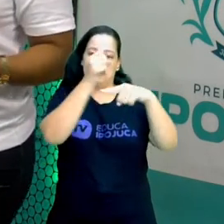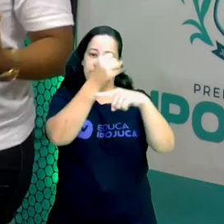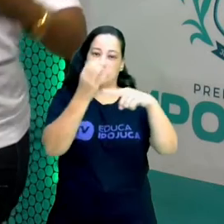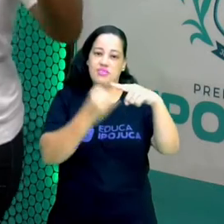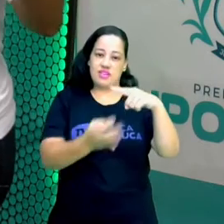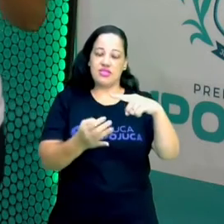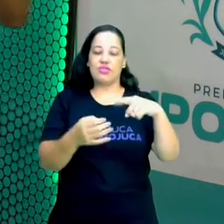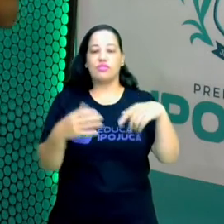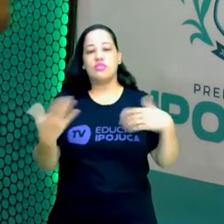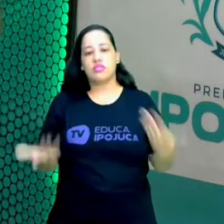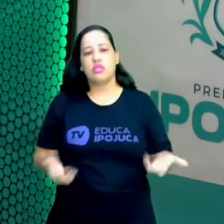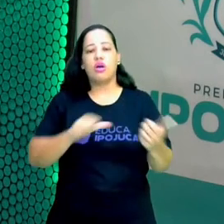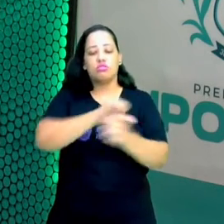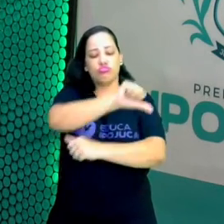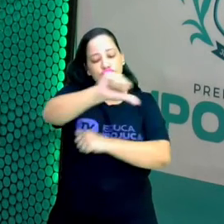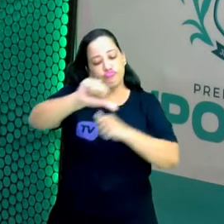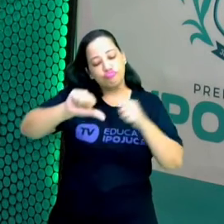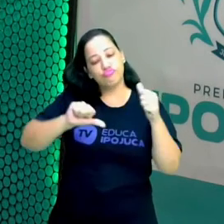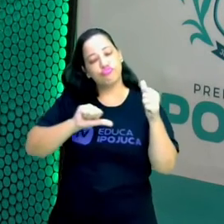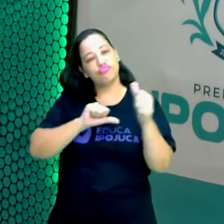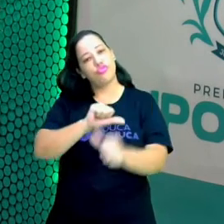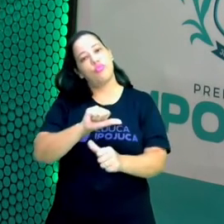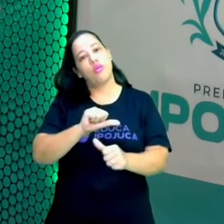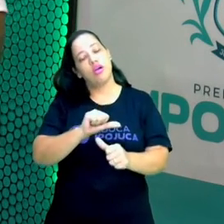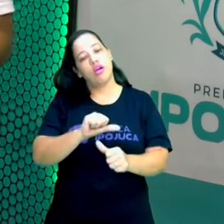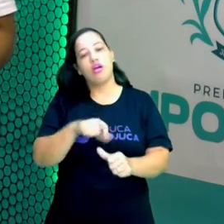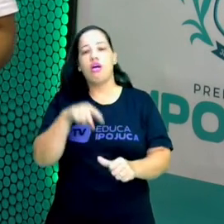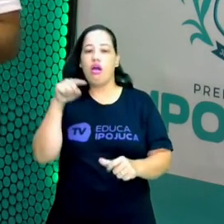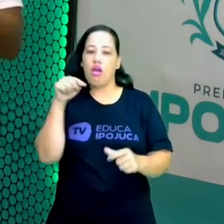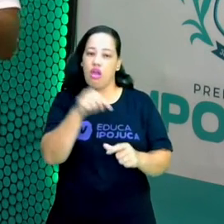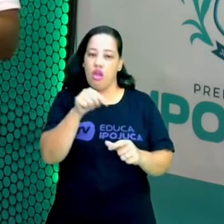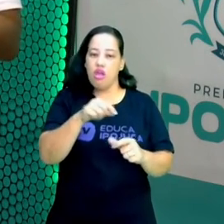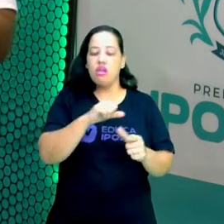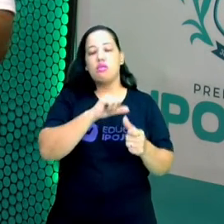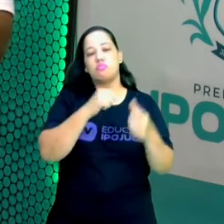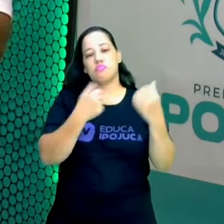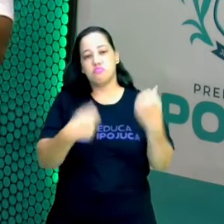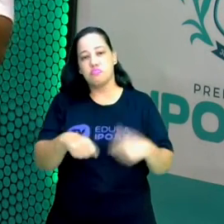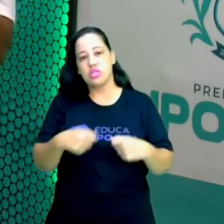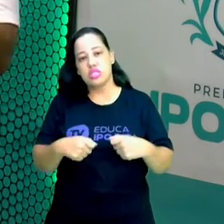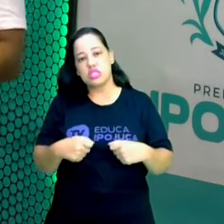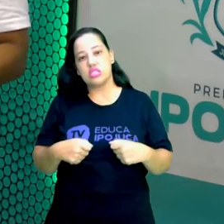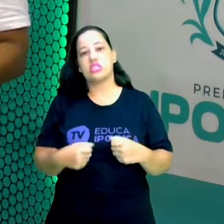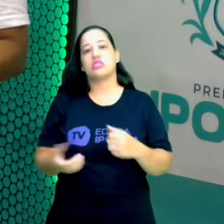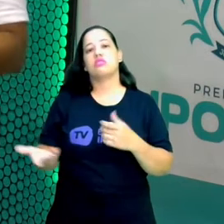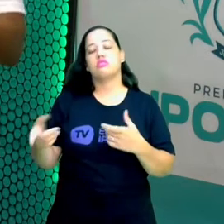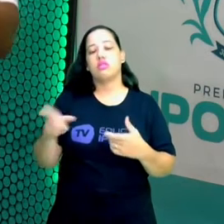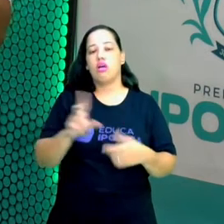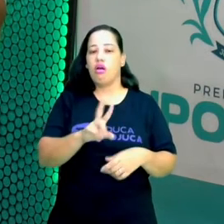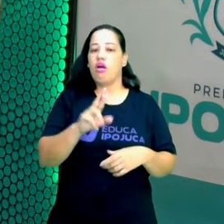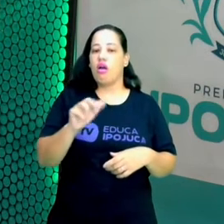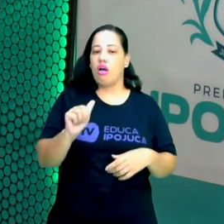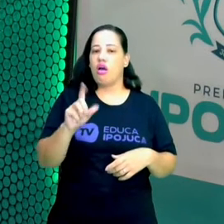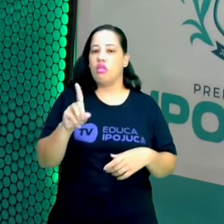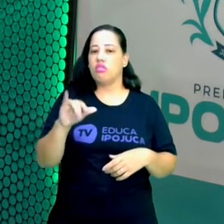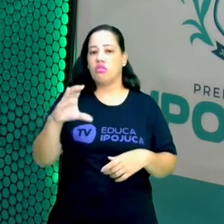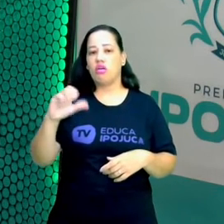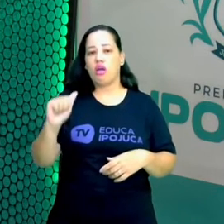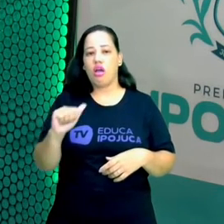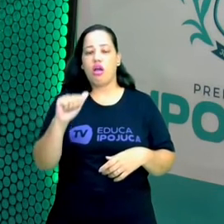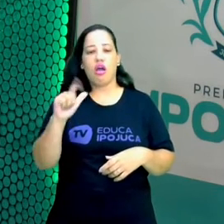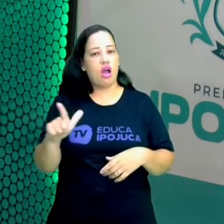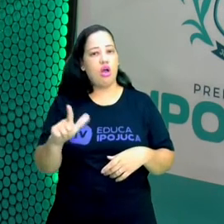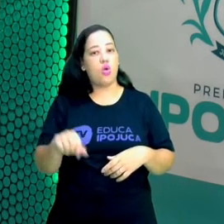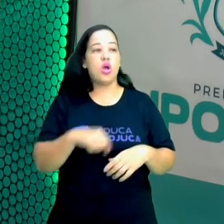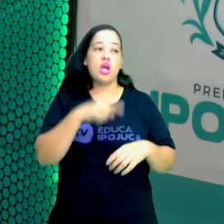acontecer? Vamos transformar essa potência em um radical. E n, que é lá